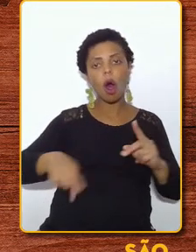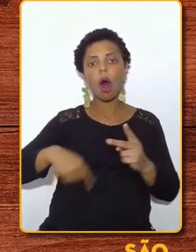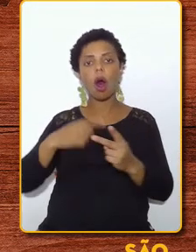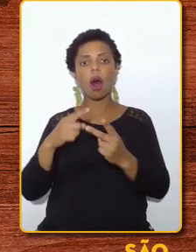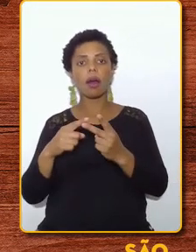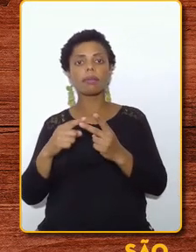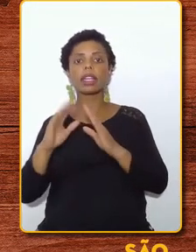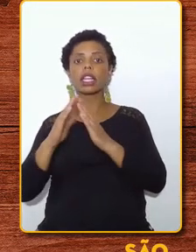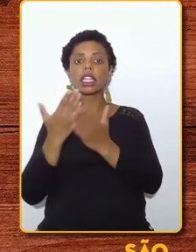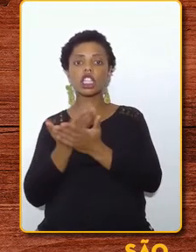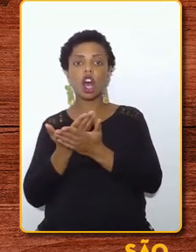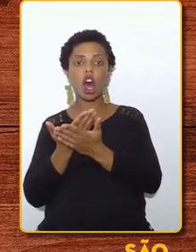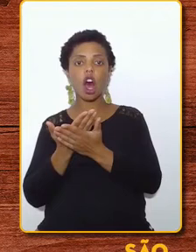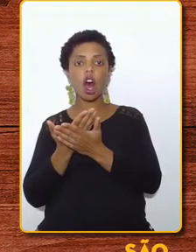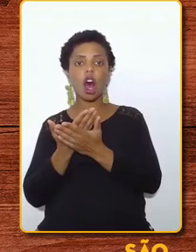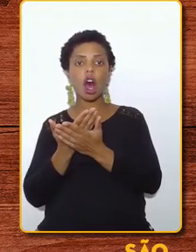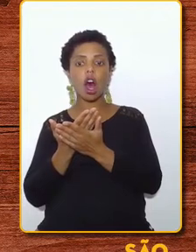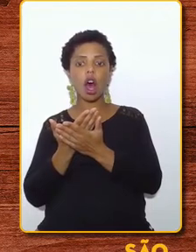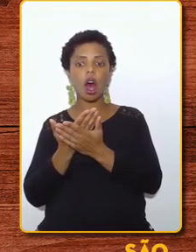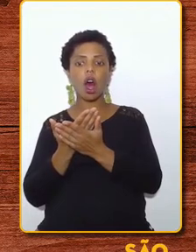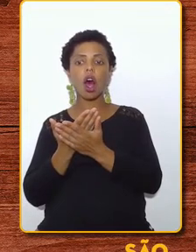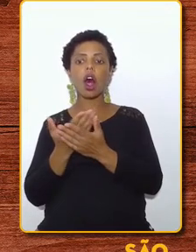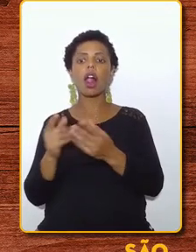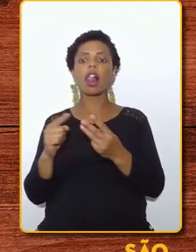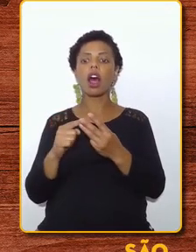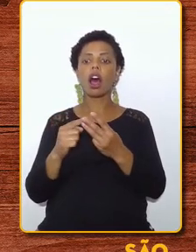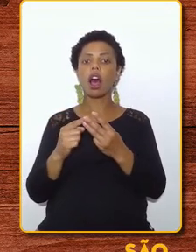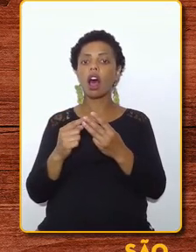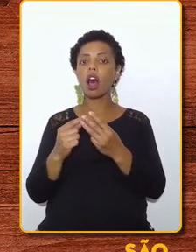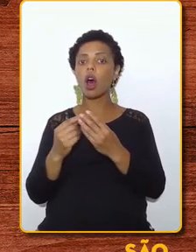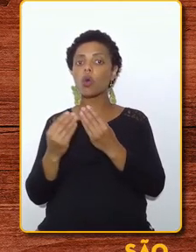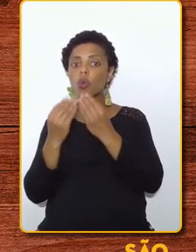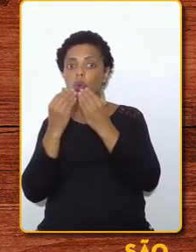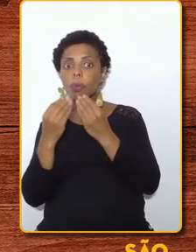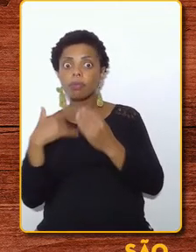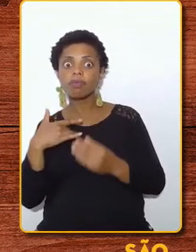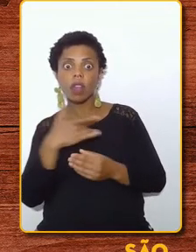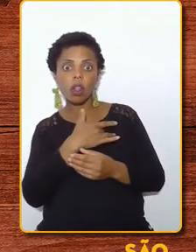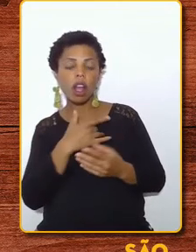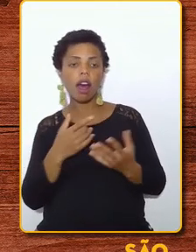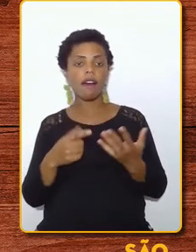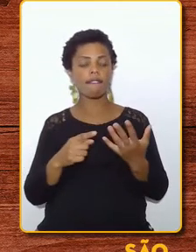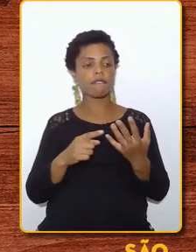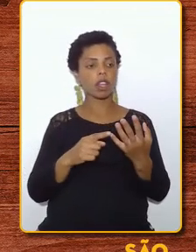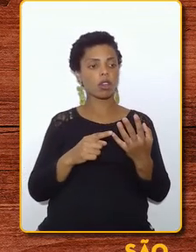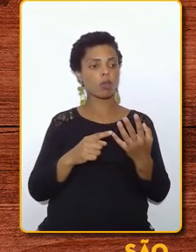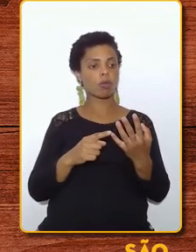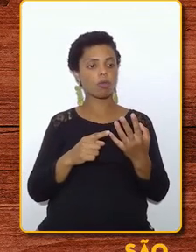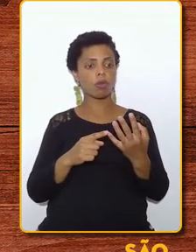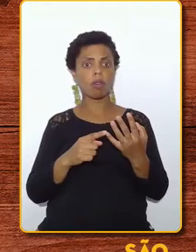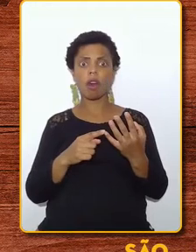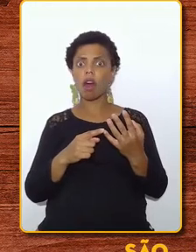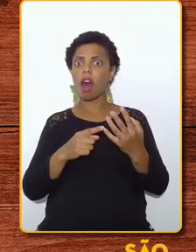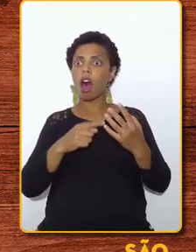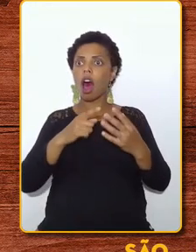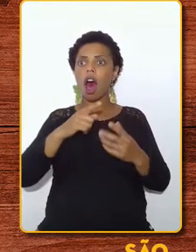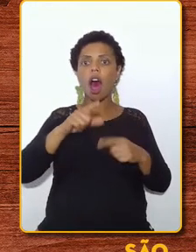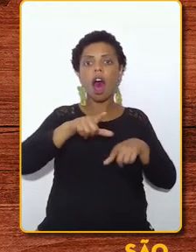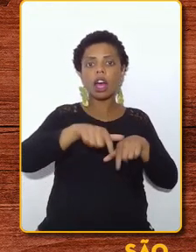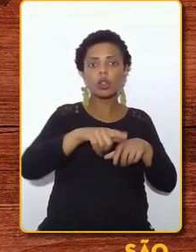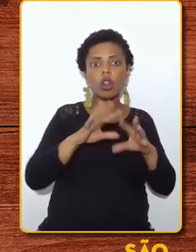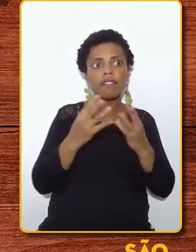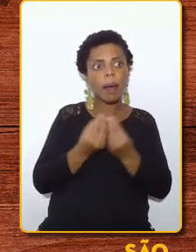escola, merenda nutritiva, produtos da agricultura familiar, quer dizer, só tem coisa boa.